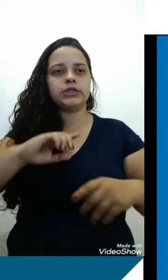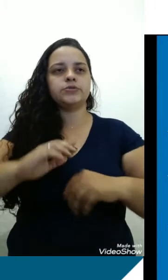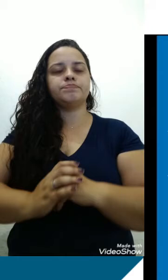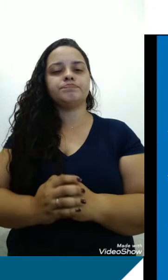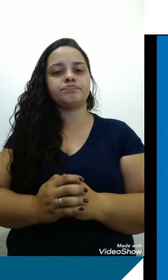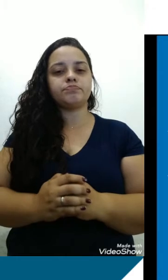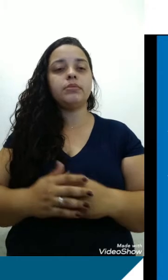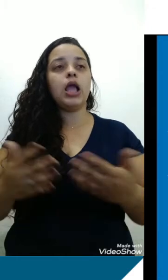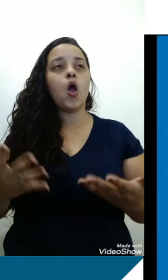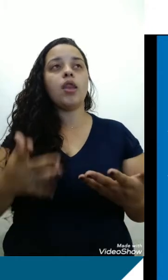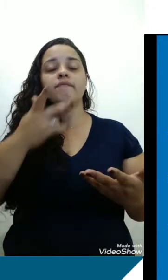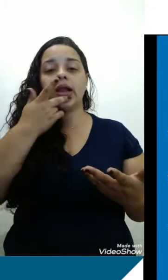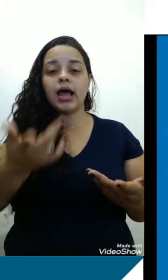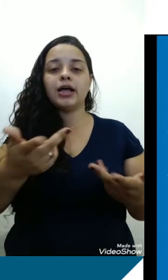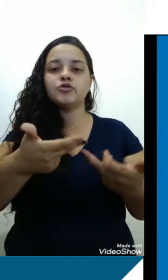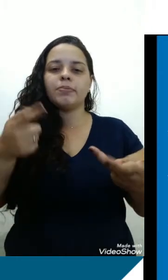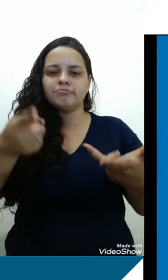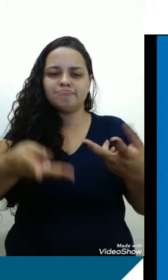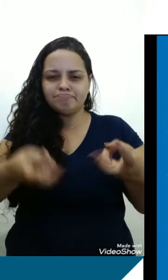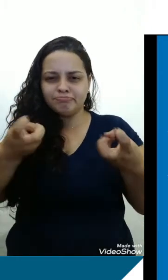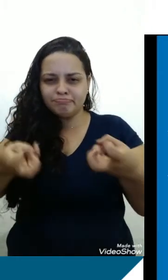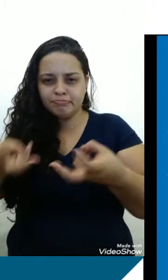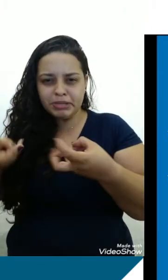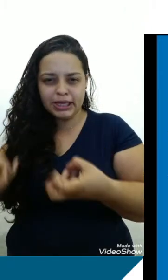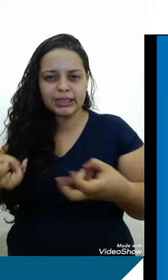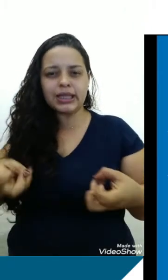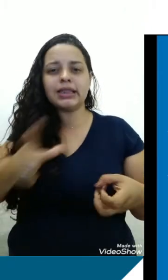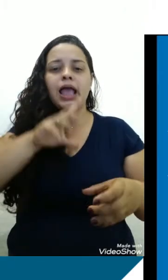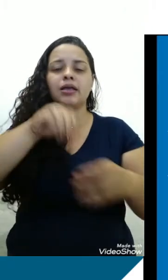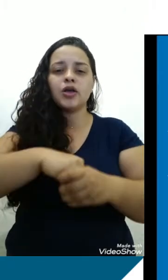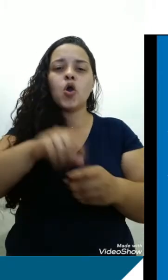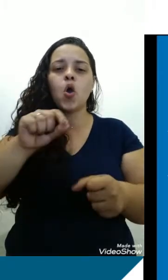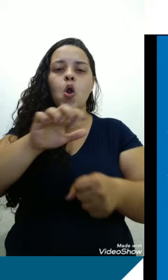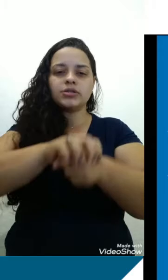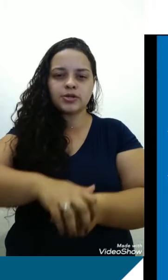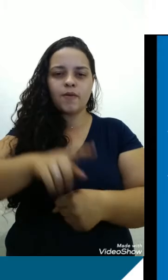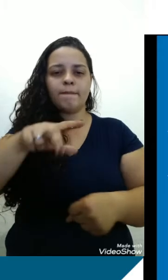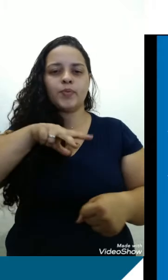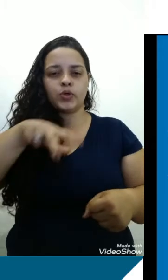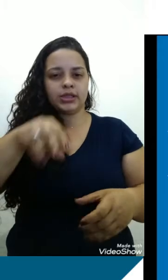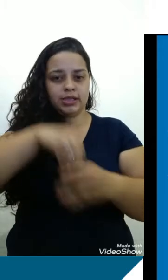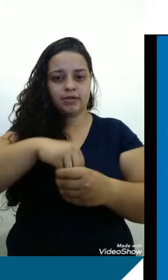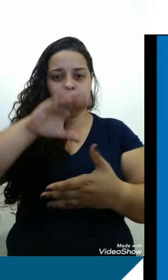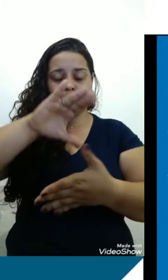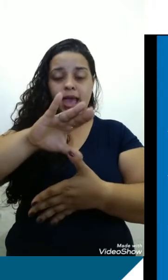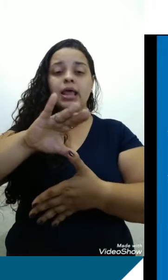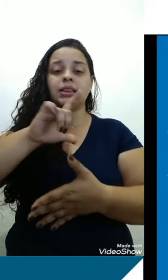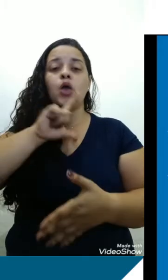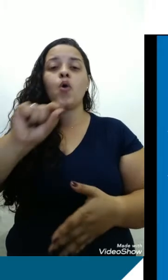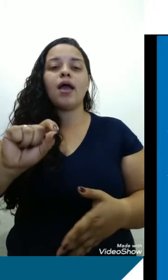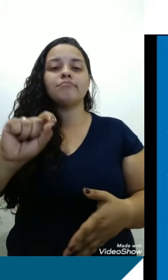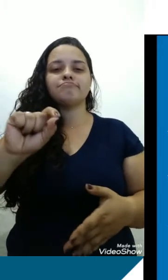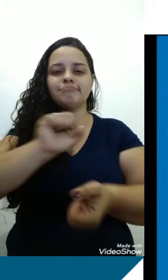Agora, pessoal, a mineração ela também expõe uma outra característica da colonização portuguesa na América, que foi a escravidão